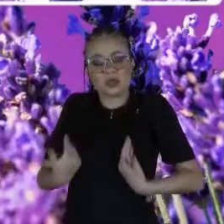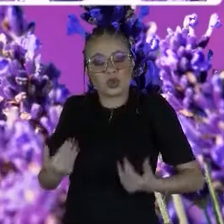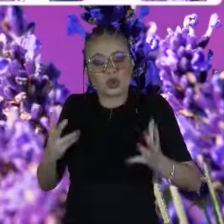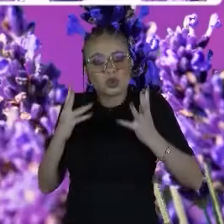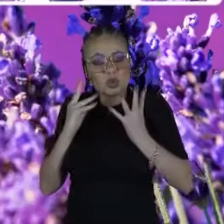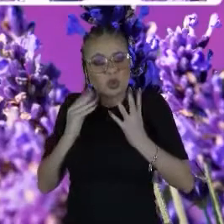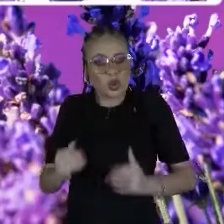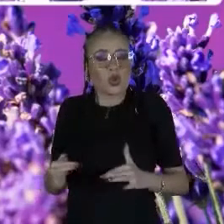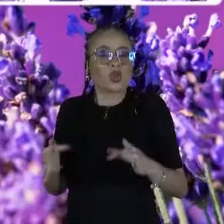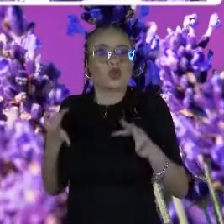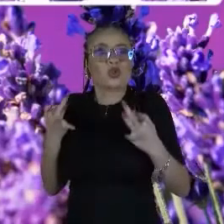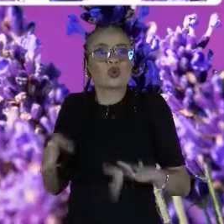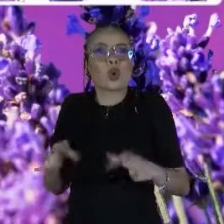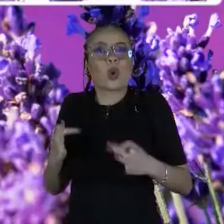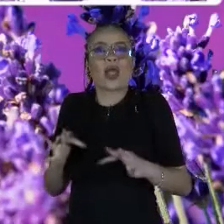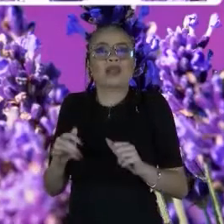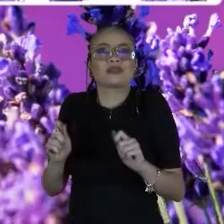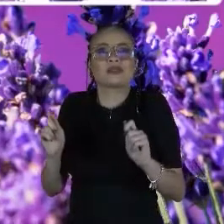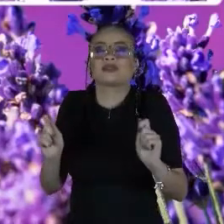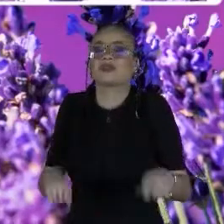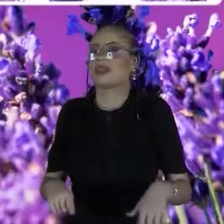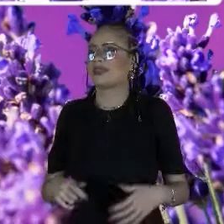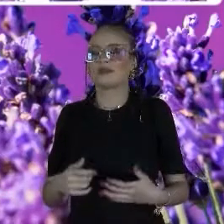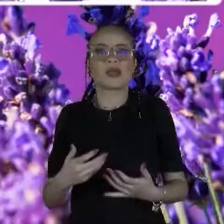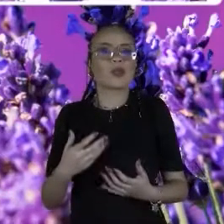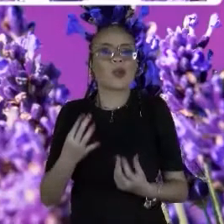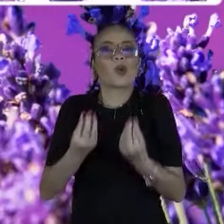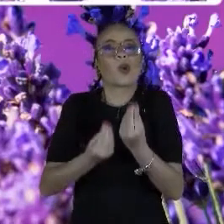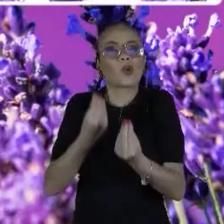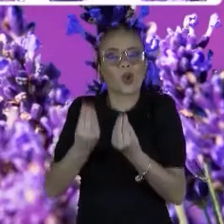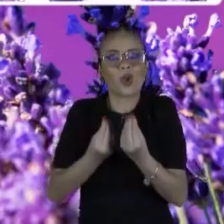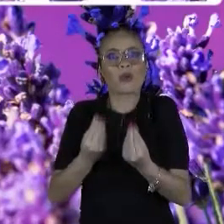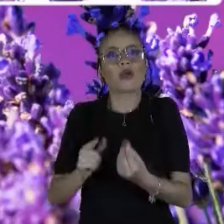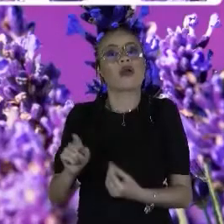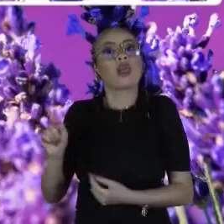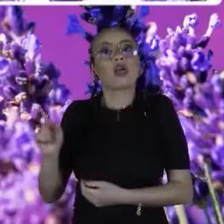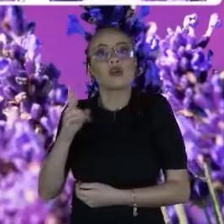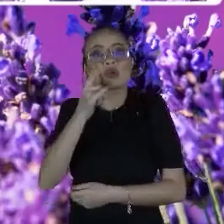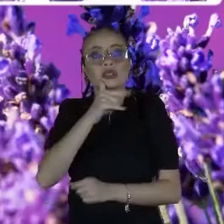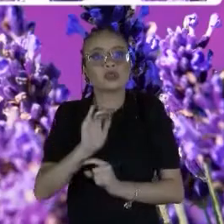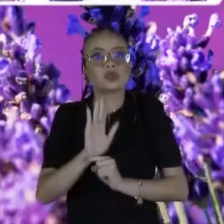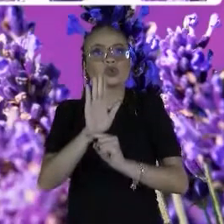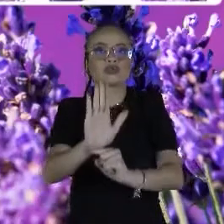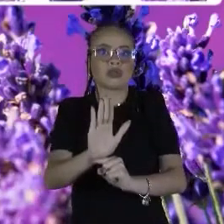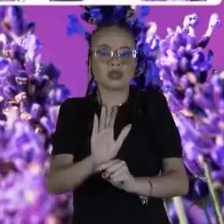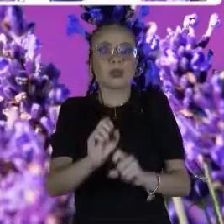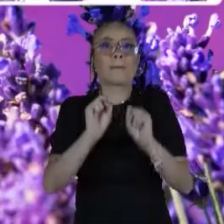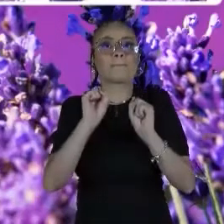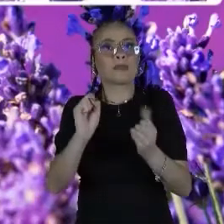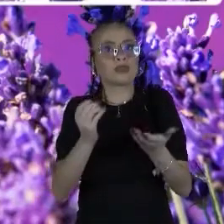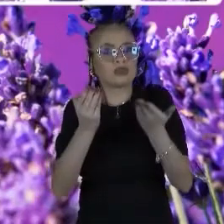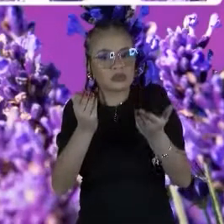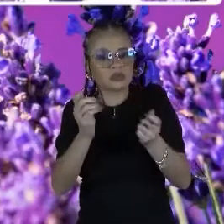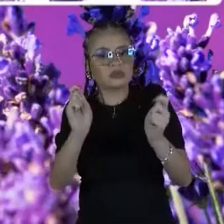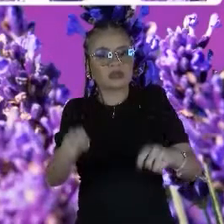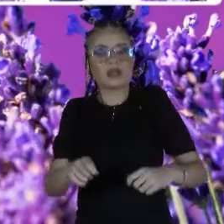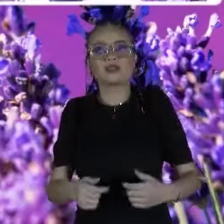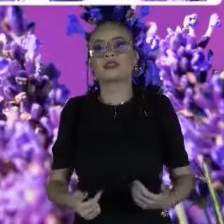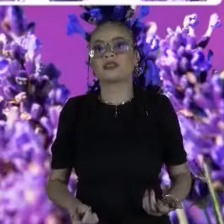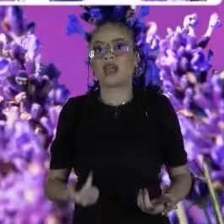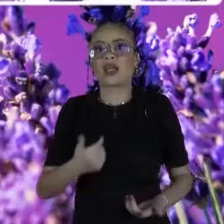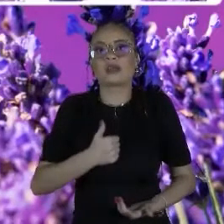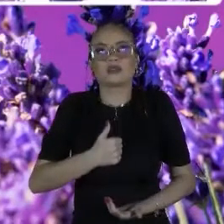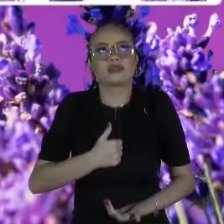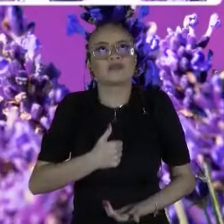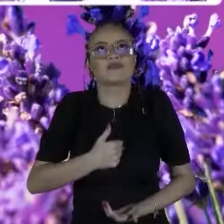falando né dele parceirinho do copaíba para poder nessas dores musculares presentão top que você pode fazer assim eu adoro